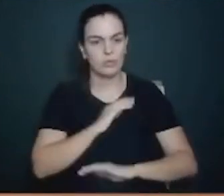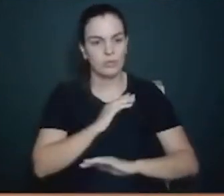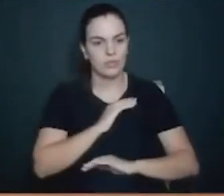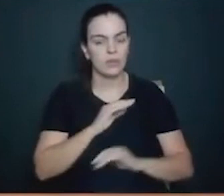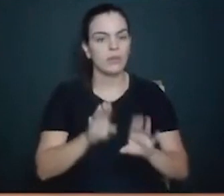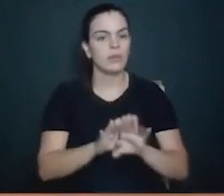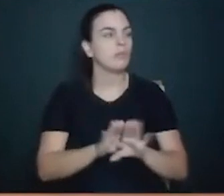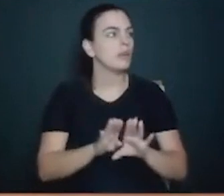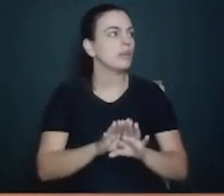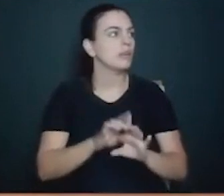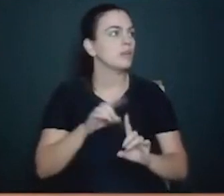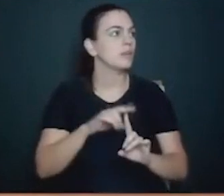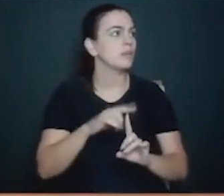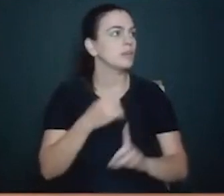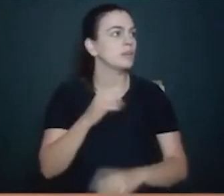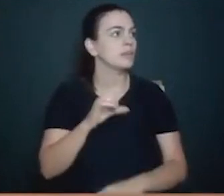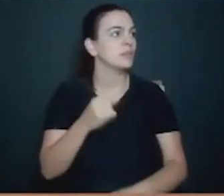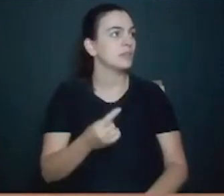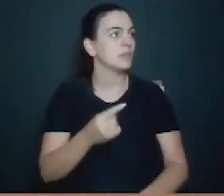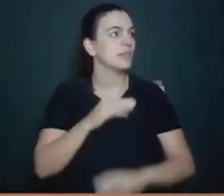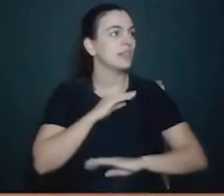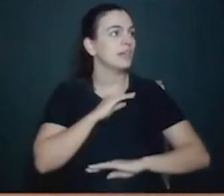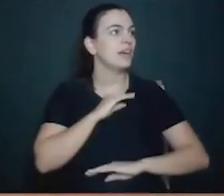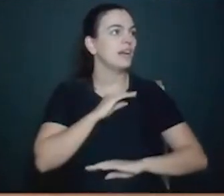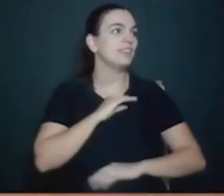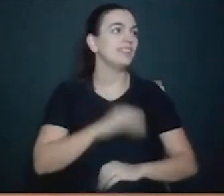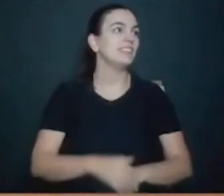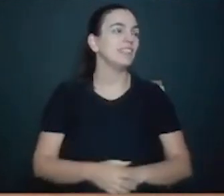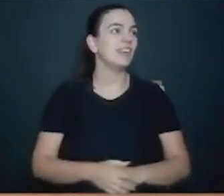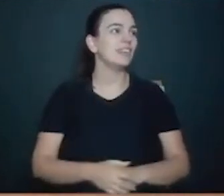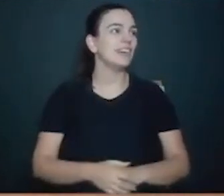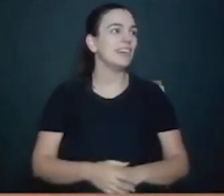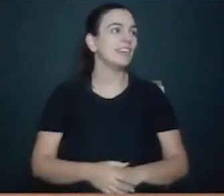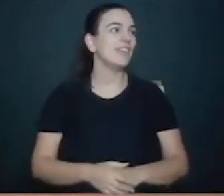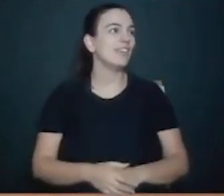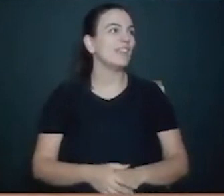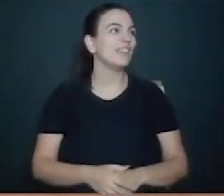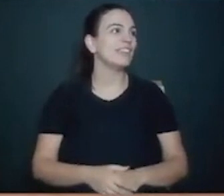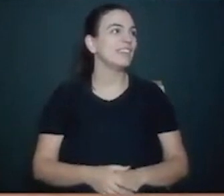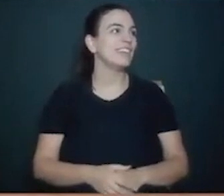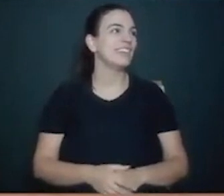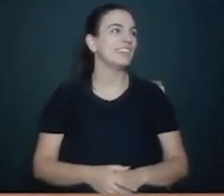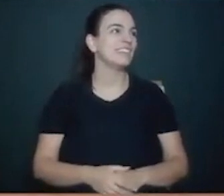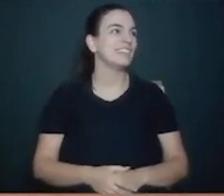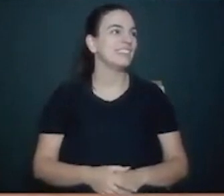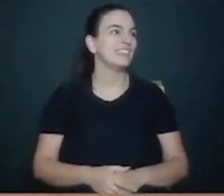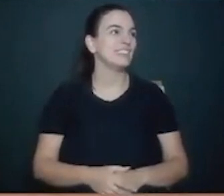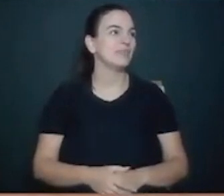com 191 casos, 163 importados. Então, a gente até